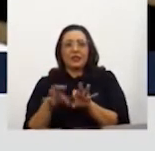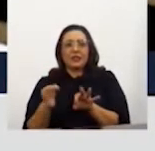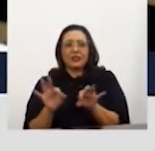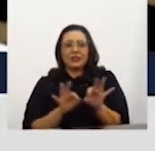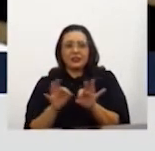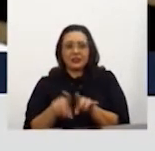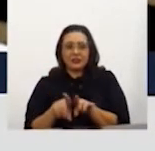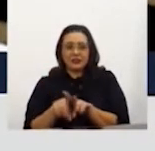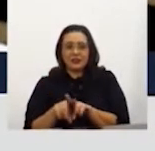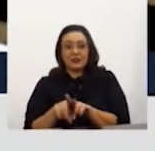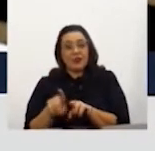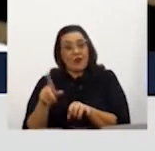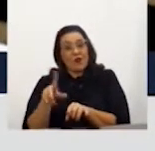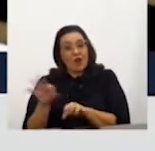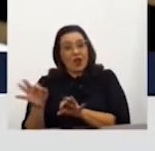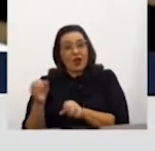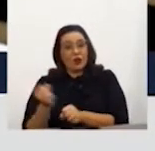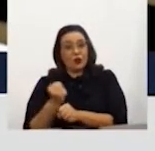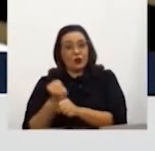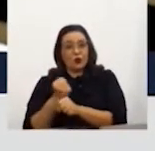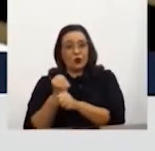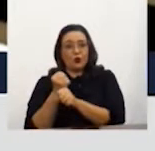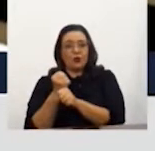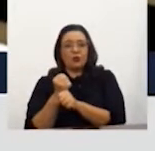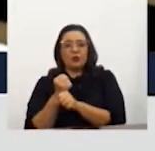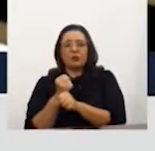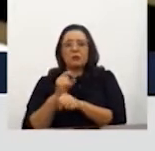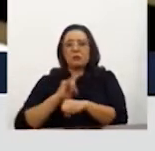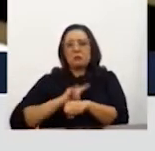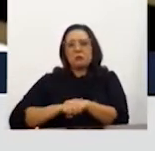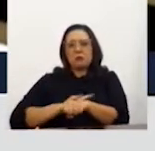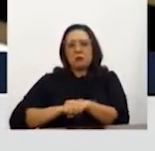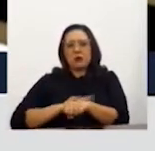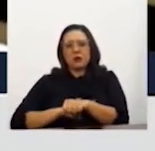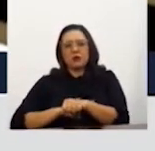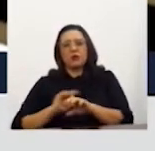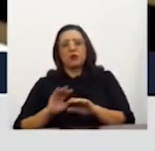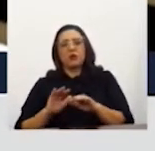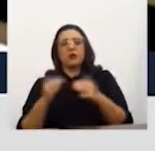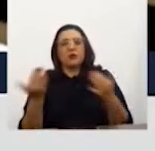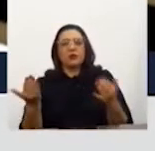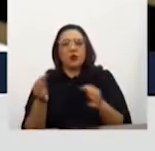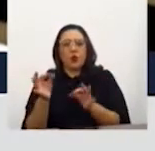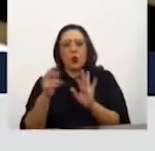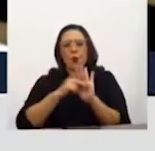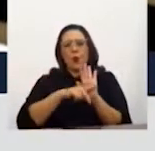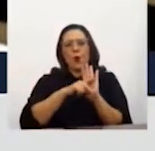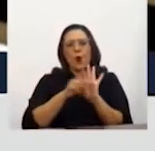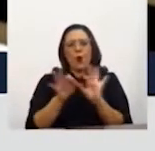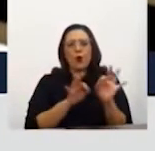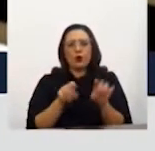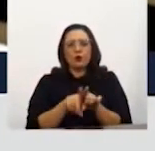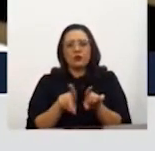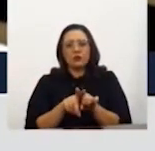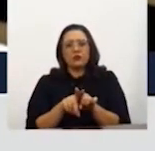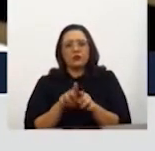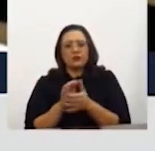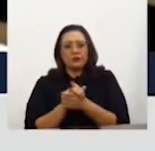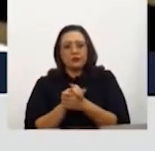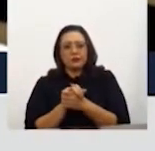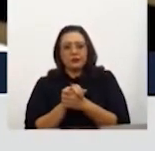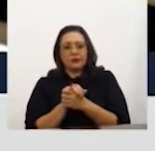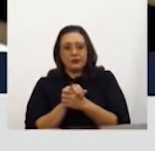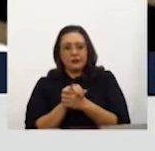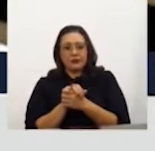aonde ali será construído quiosque, banheiro, enfim, um projeto quase aí na faixa